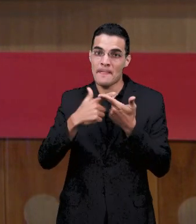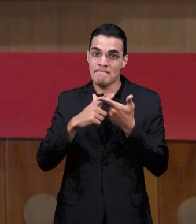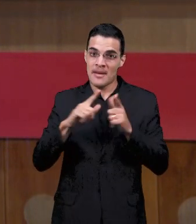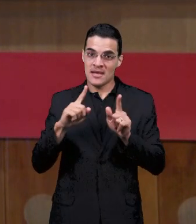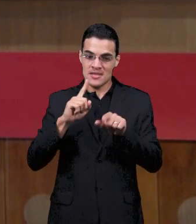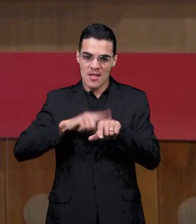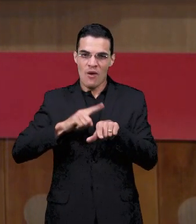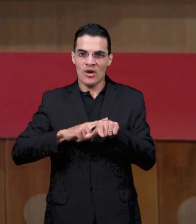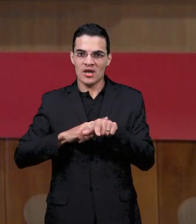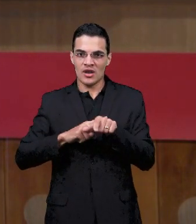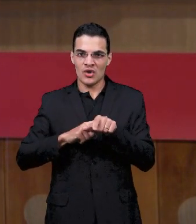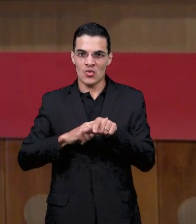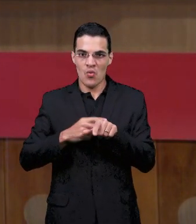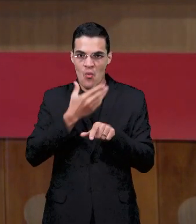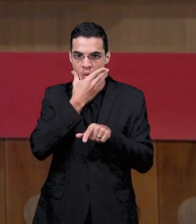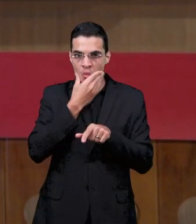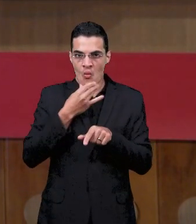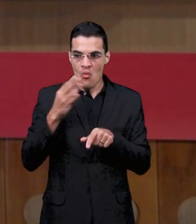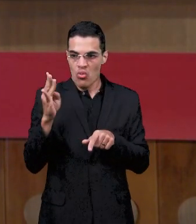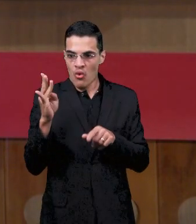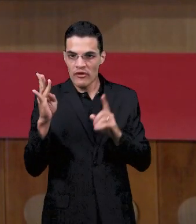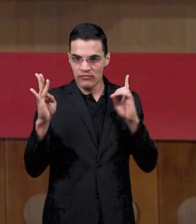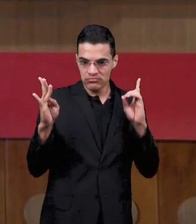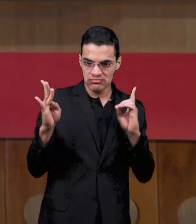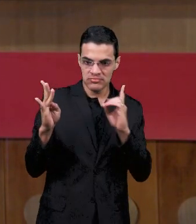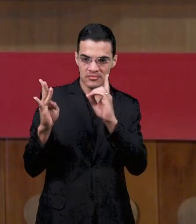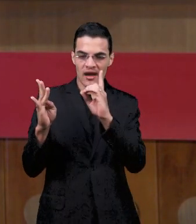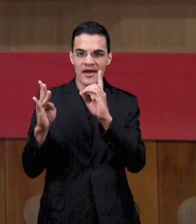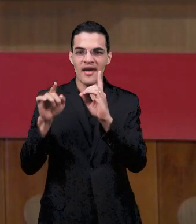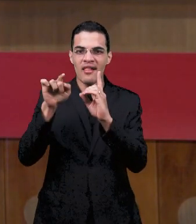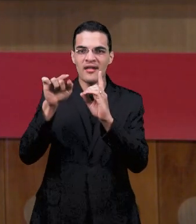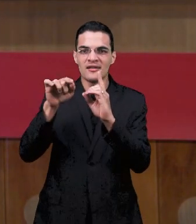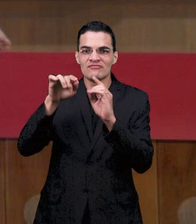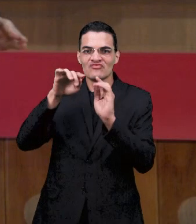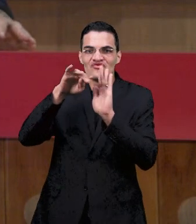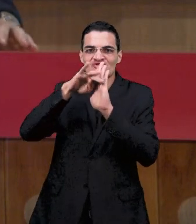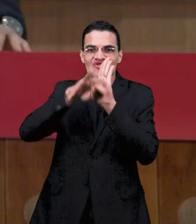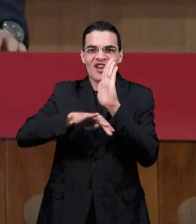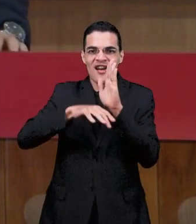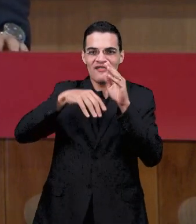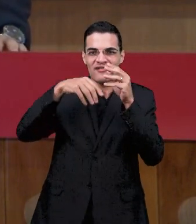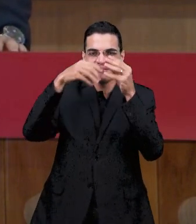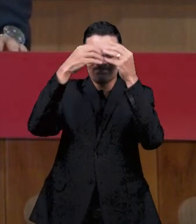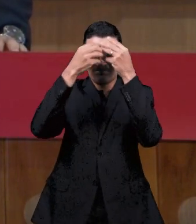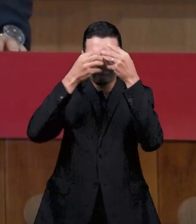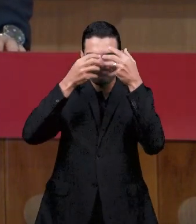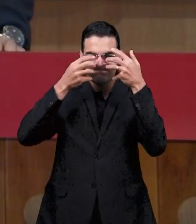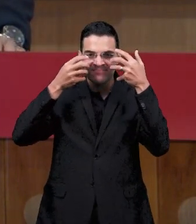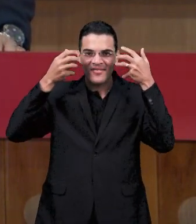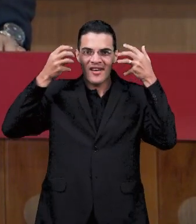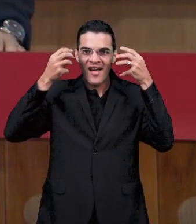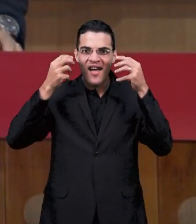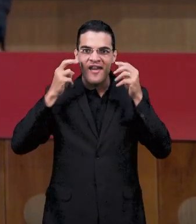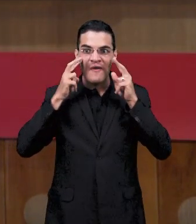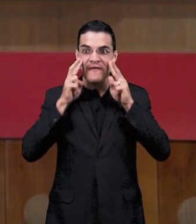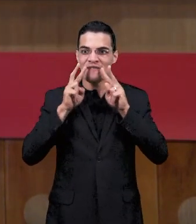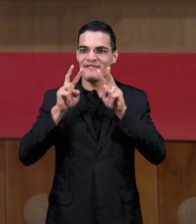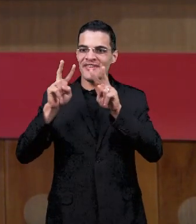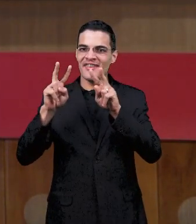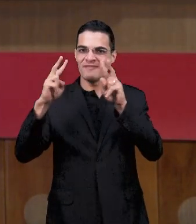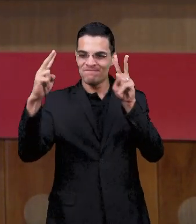ela tirava o véu e a sua identidade é revelada. Quando Jesus voltar,